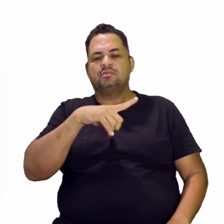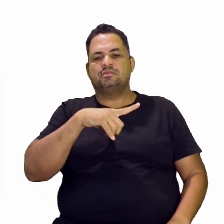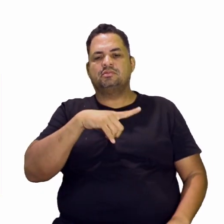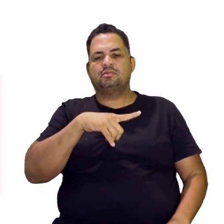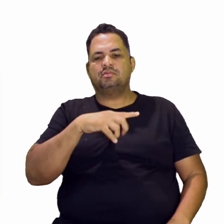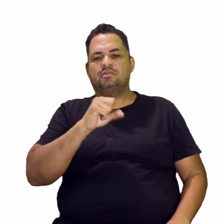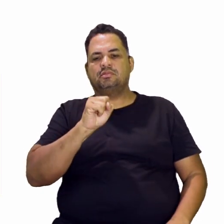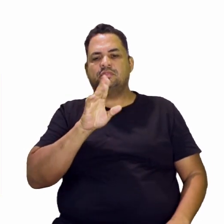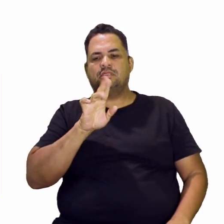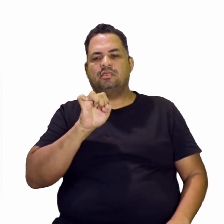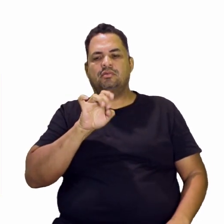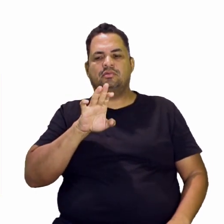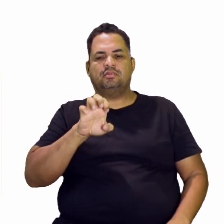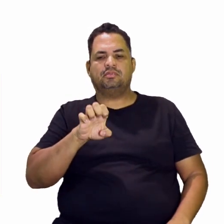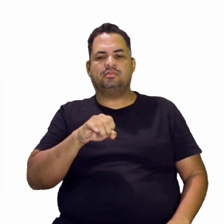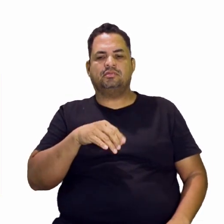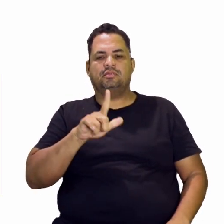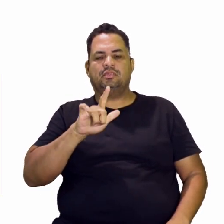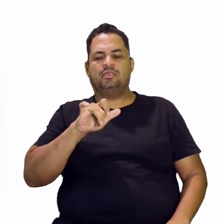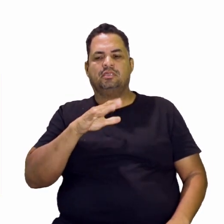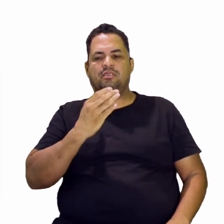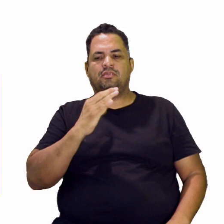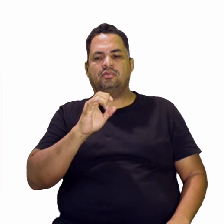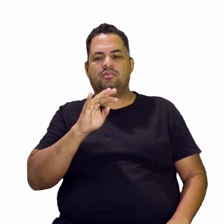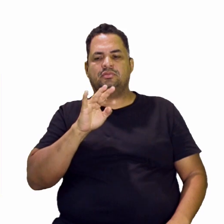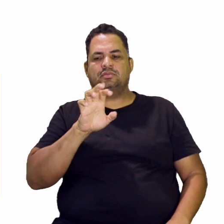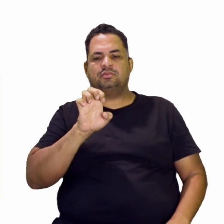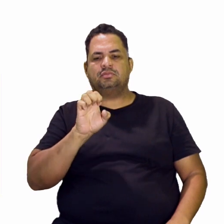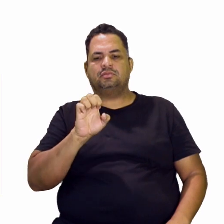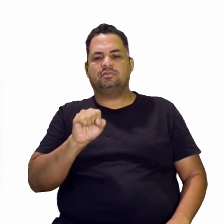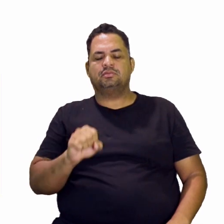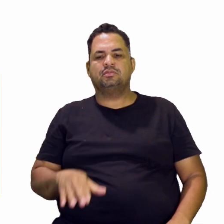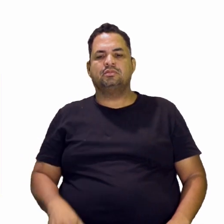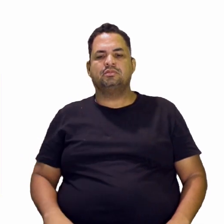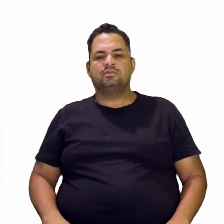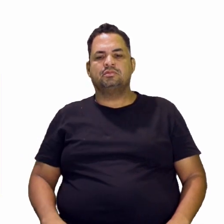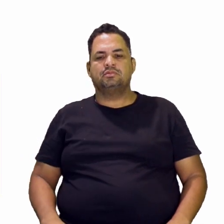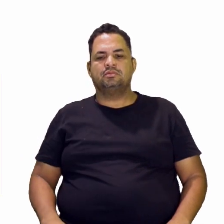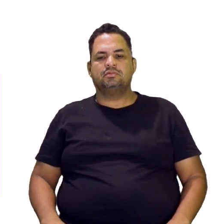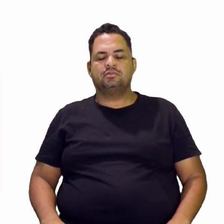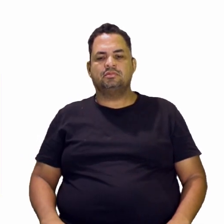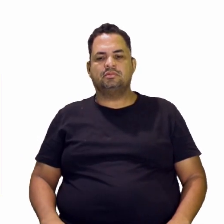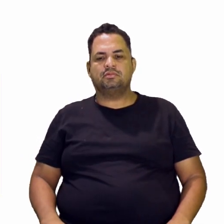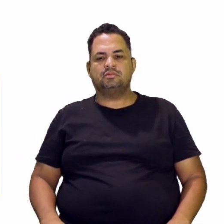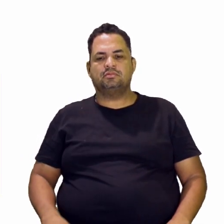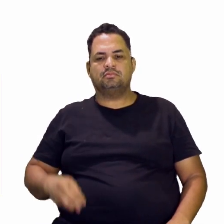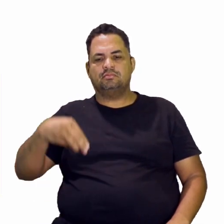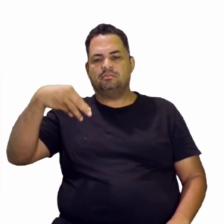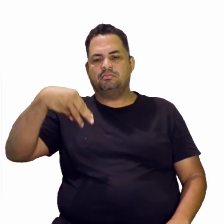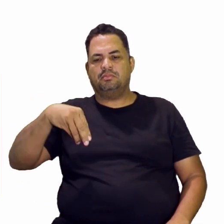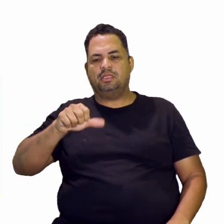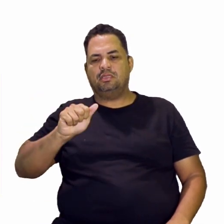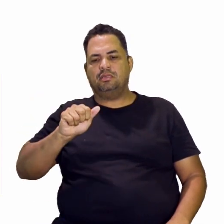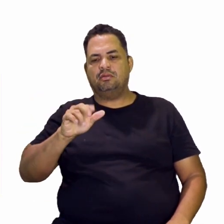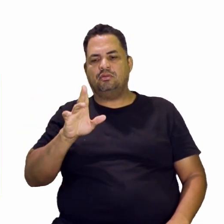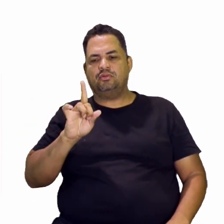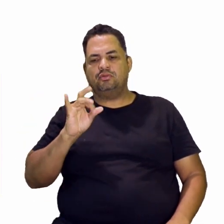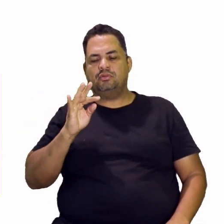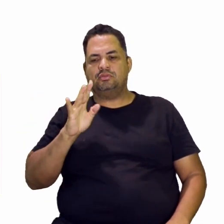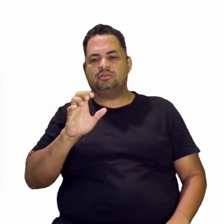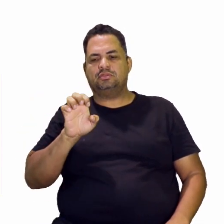a sacarose, lactose, aí faltou aqui, mas a prof coloca a